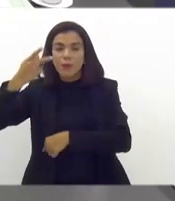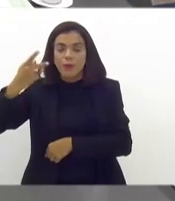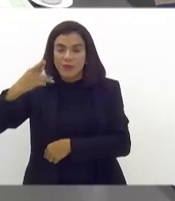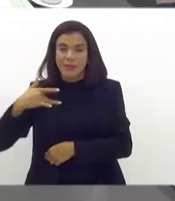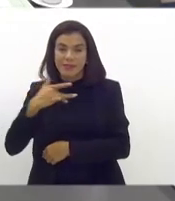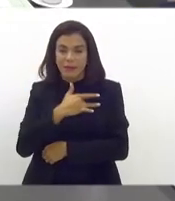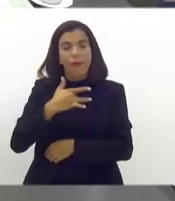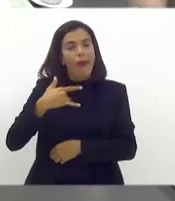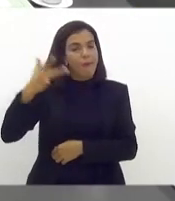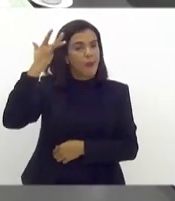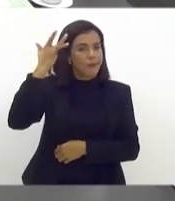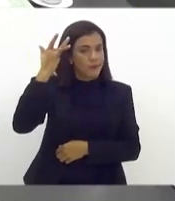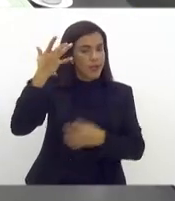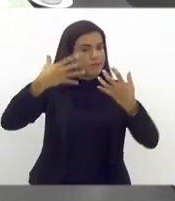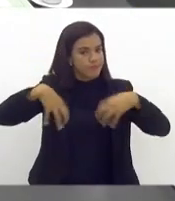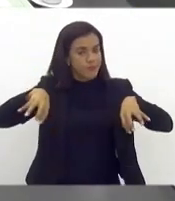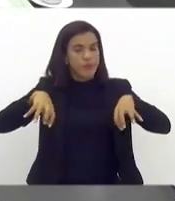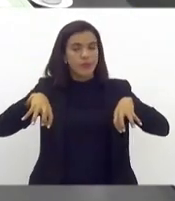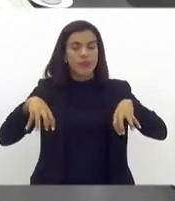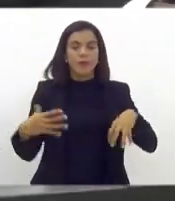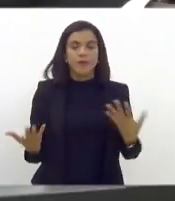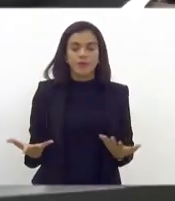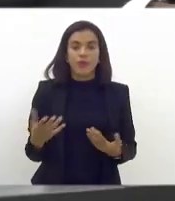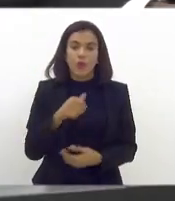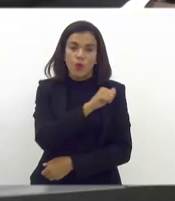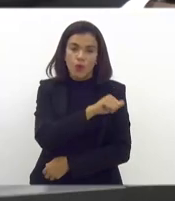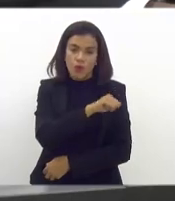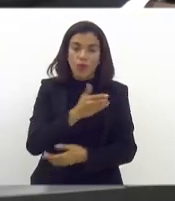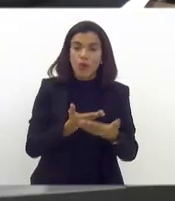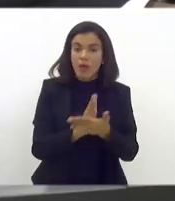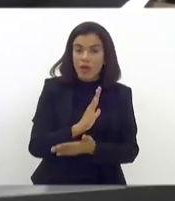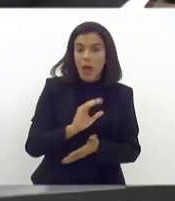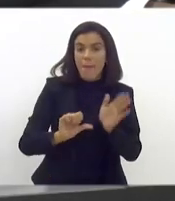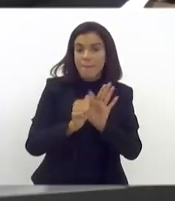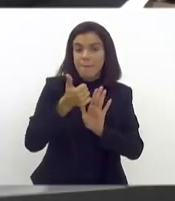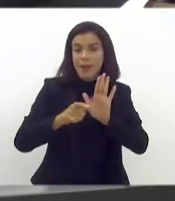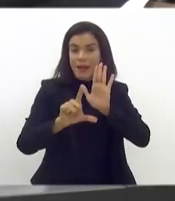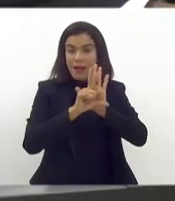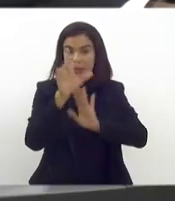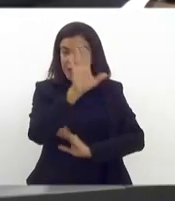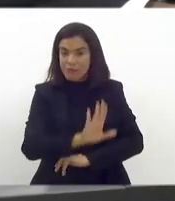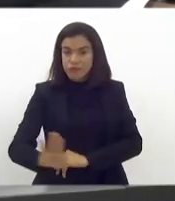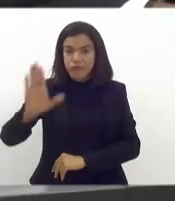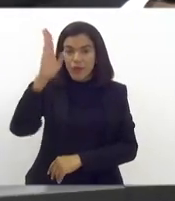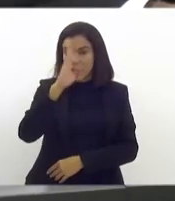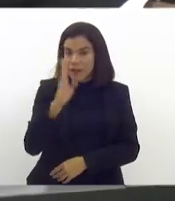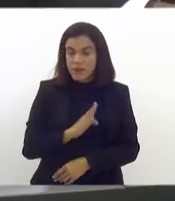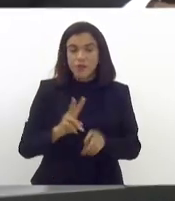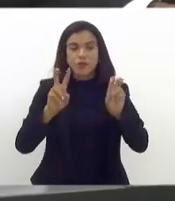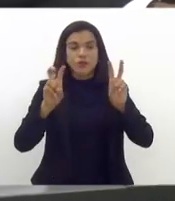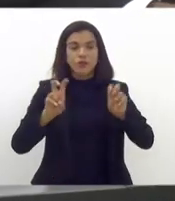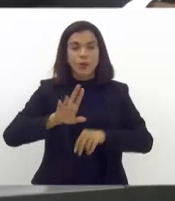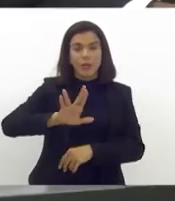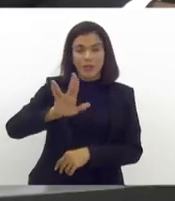eu acho que é maturidade. Lembrando que o Rio de Janeiro aprovou a primeira lei do país sobre